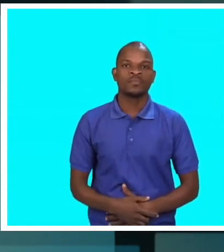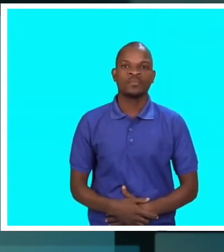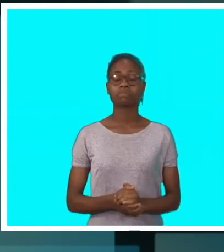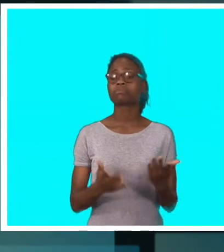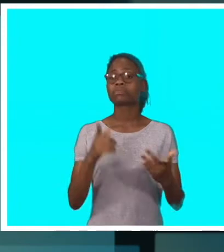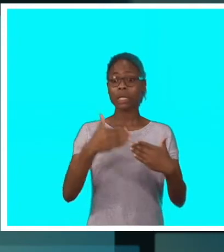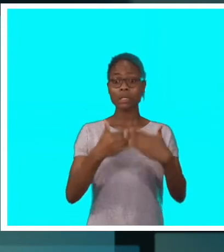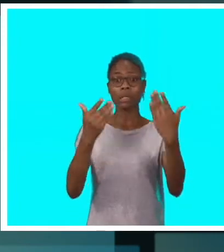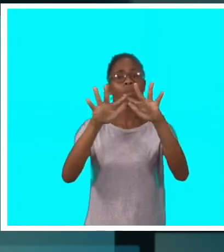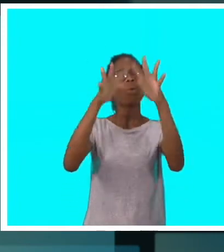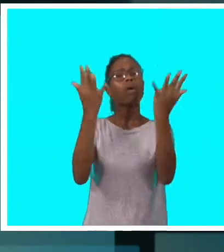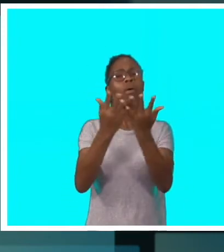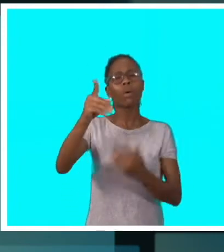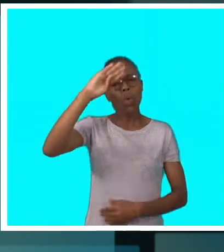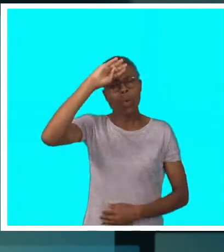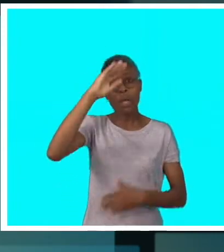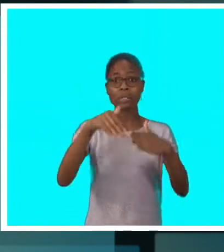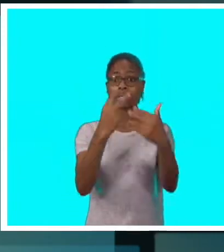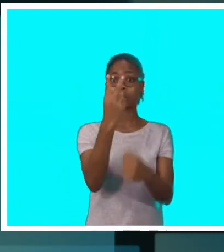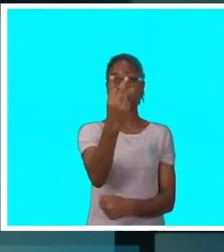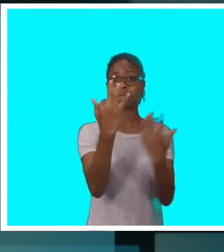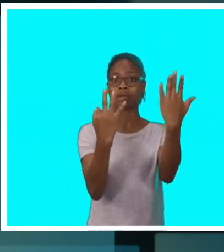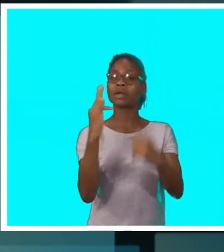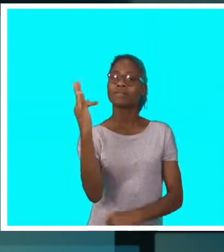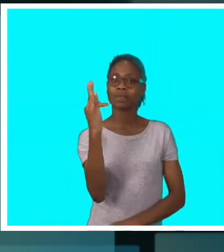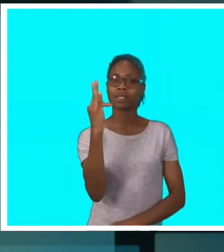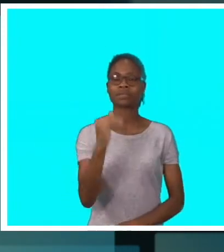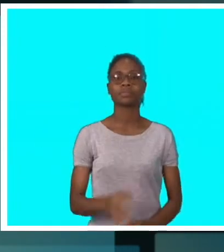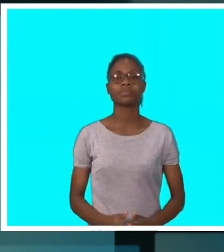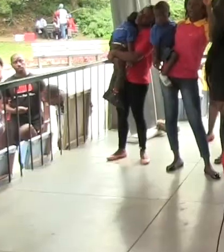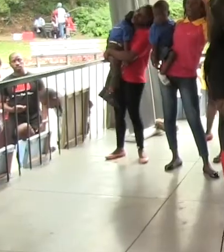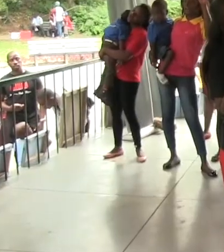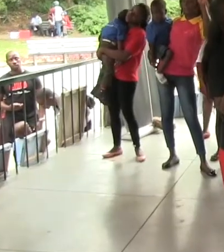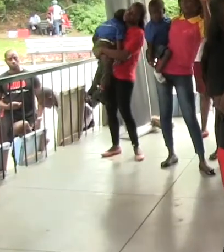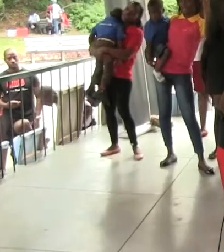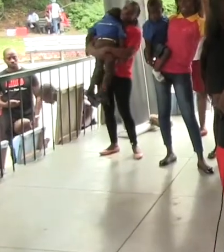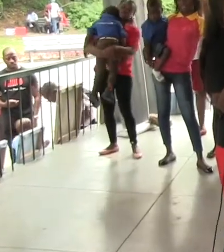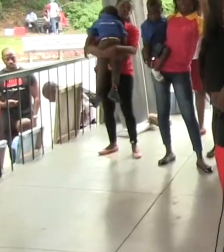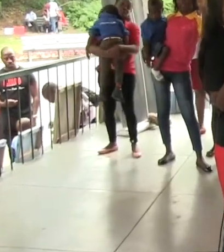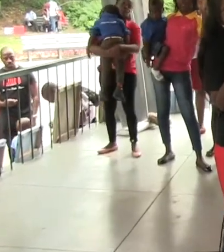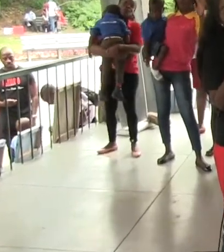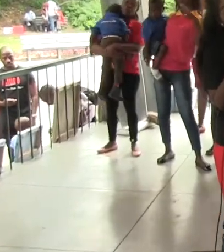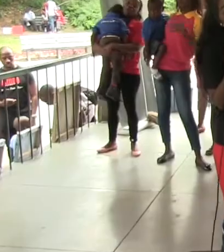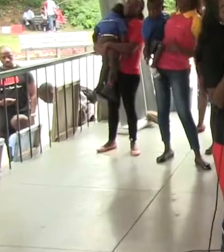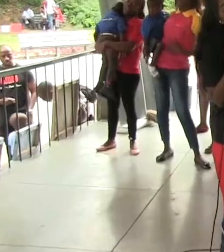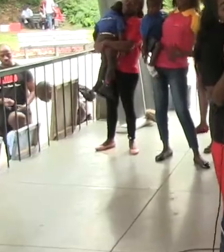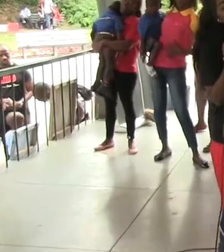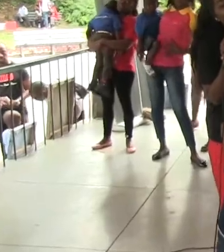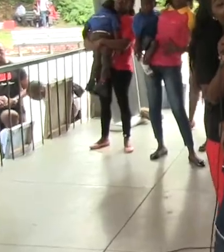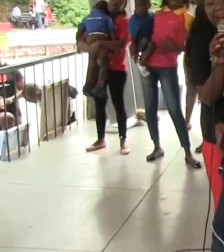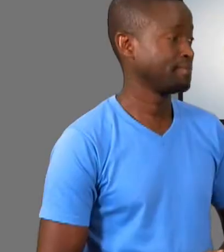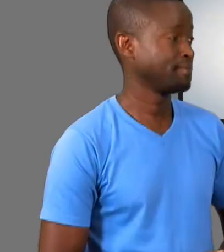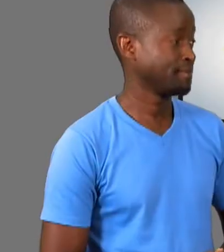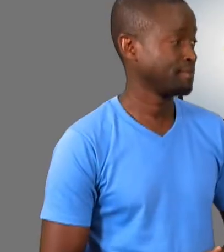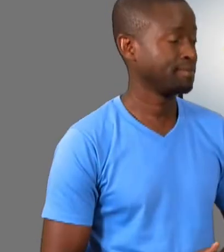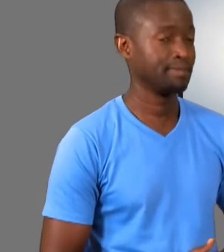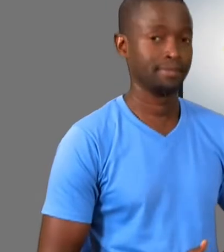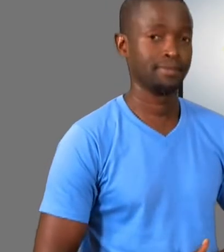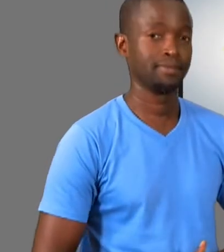moral. O Dia Mundial da Doença Rara celebra-se a 28 de fevereiro. esse mundo é o peito.